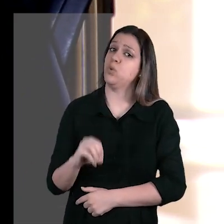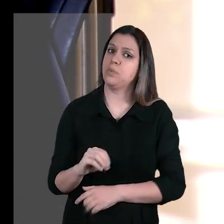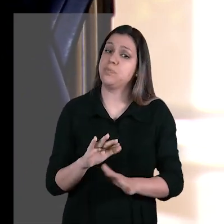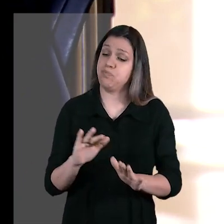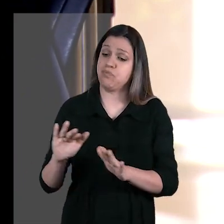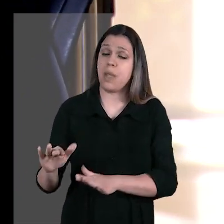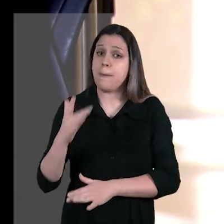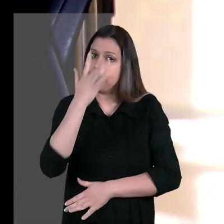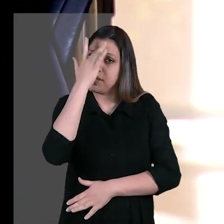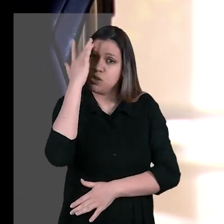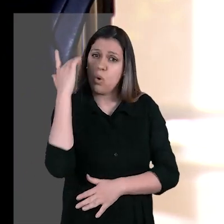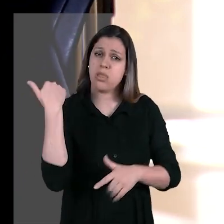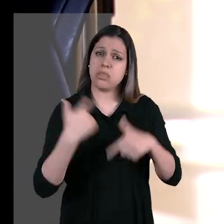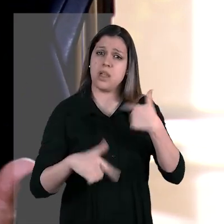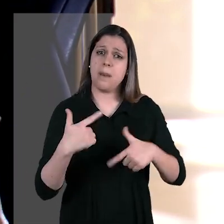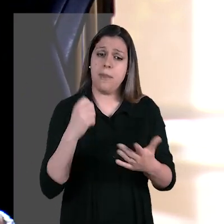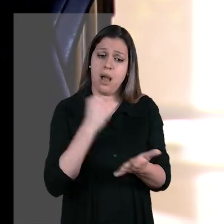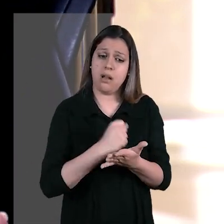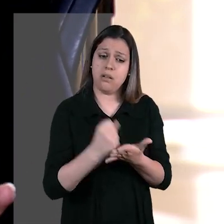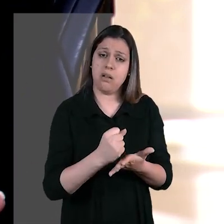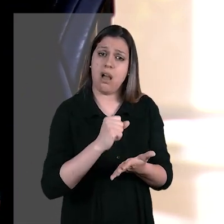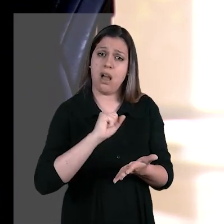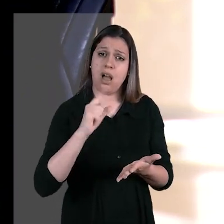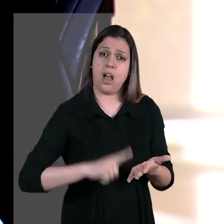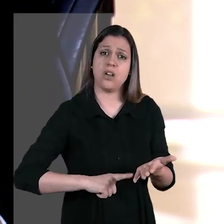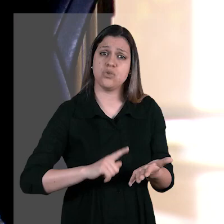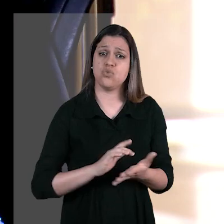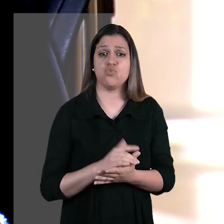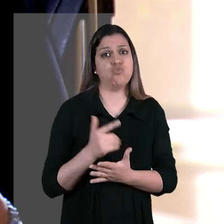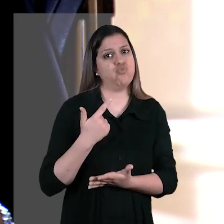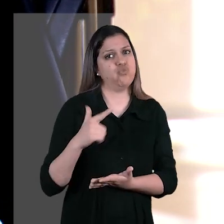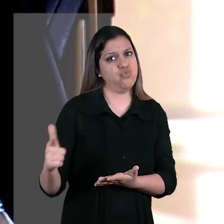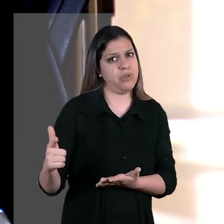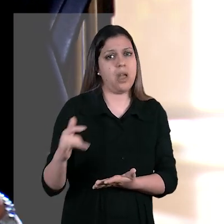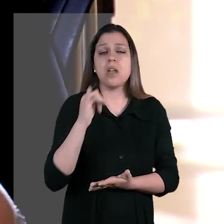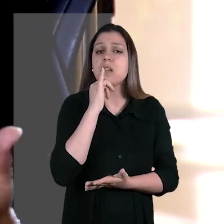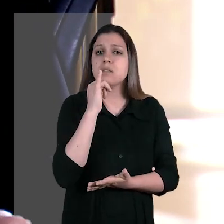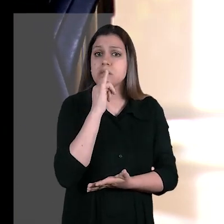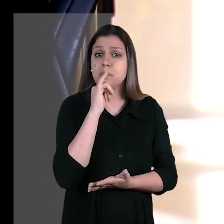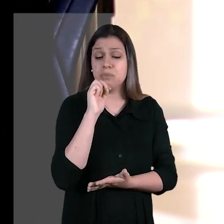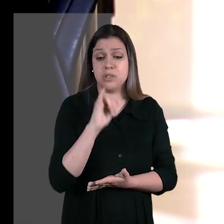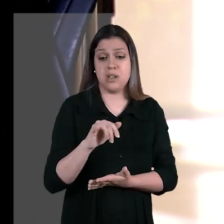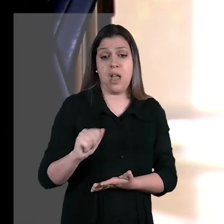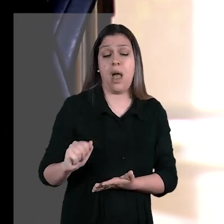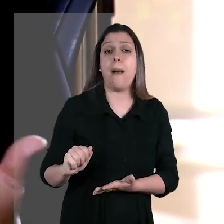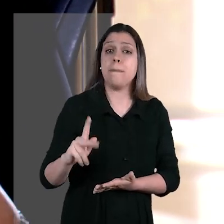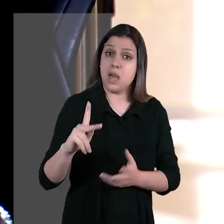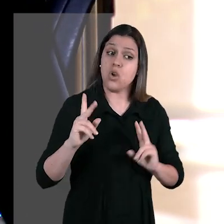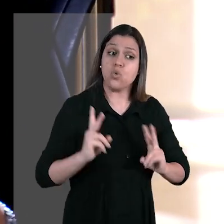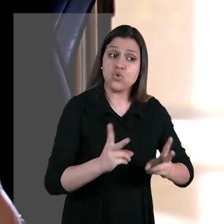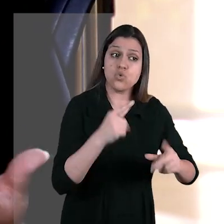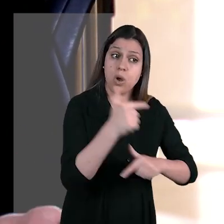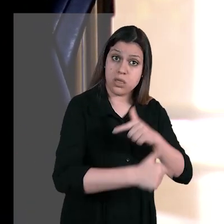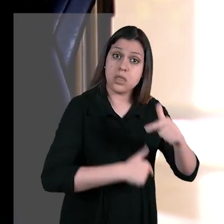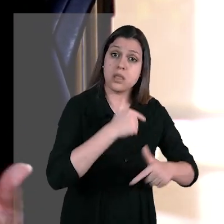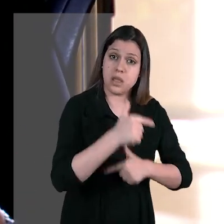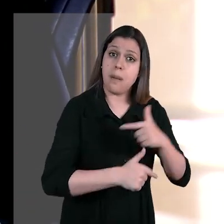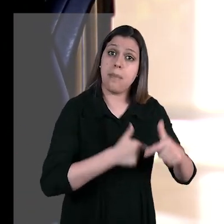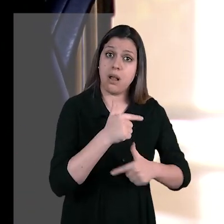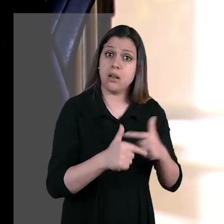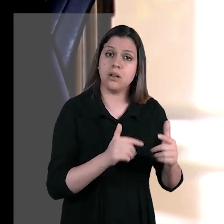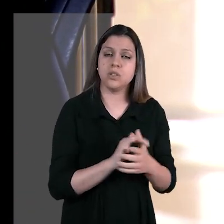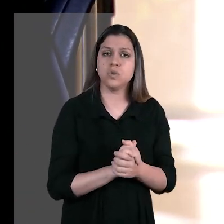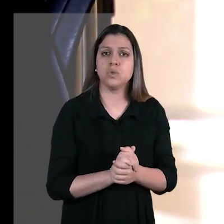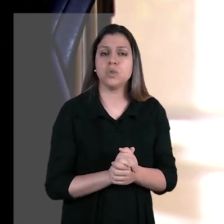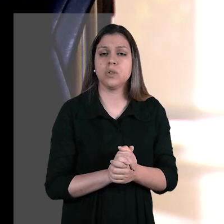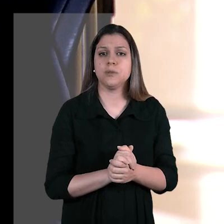carteira assinada, ele não tem isso. Qual que é a única vantagem para ele quando se aposenta e continua trabalhando? Porque